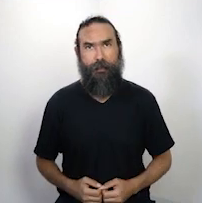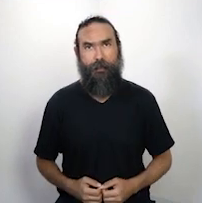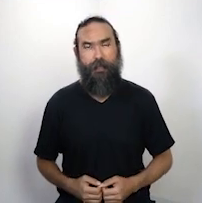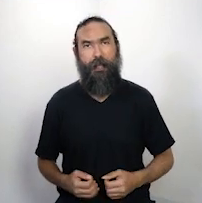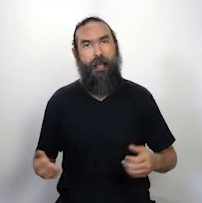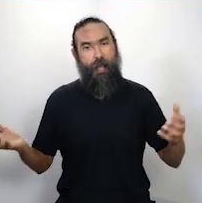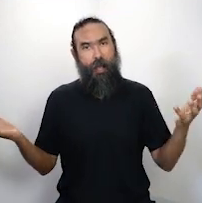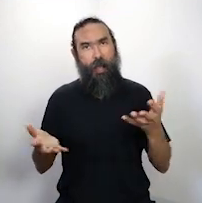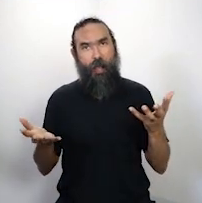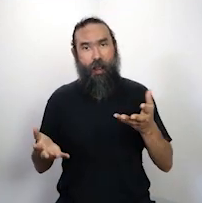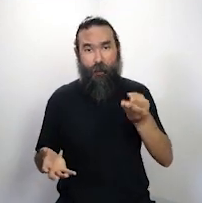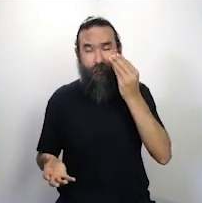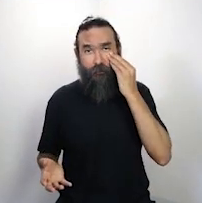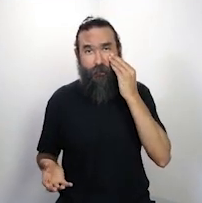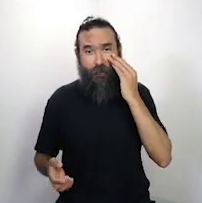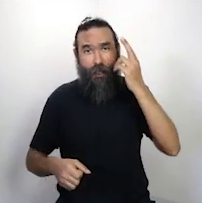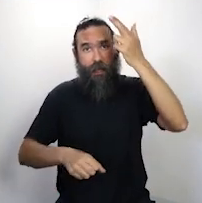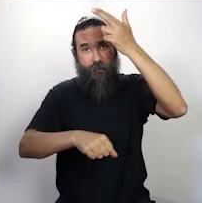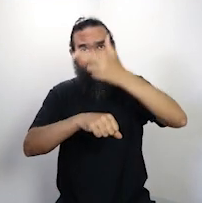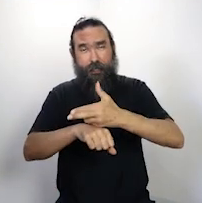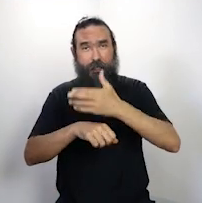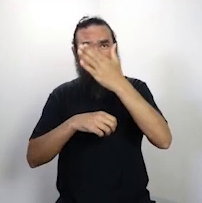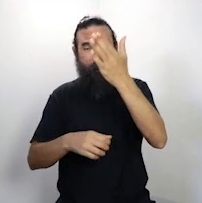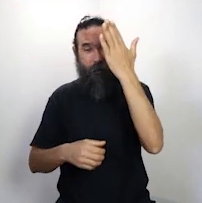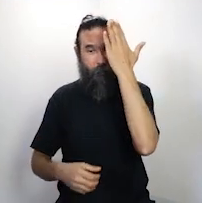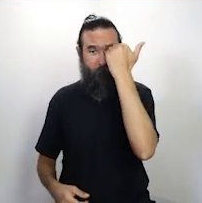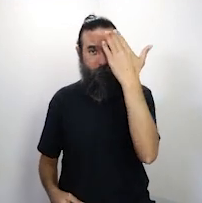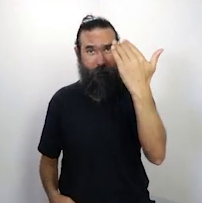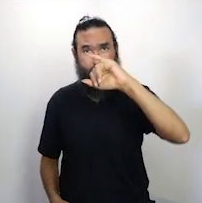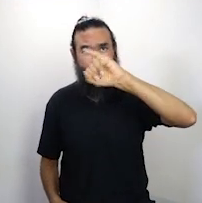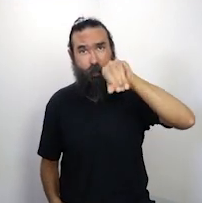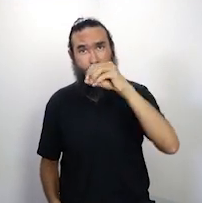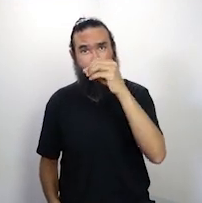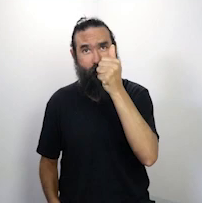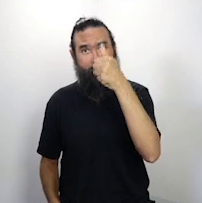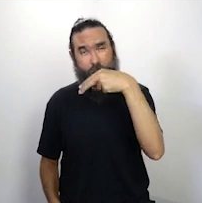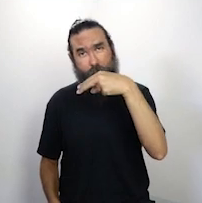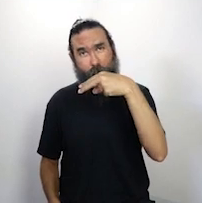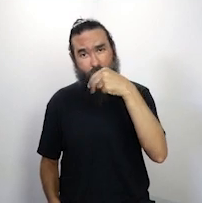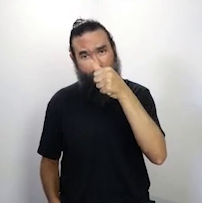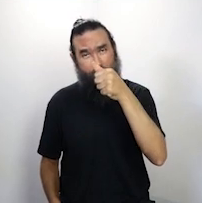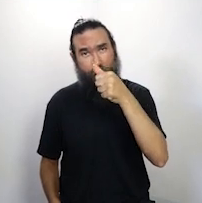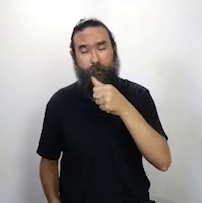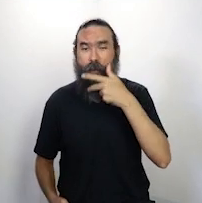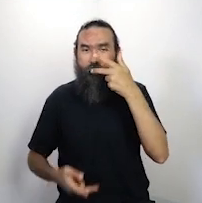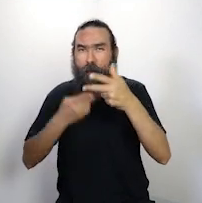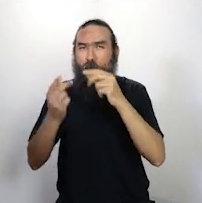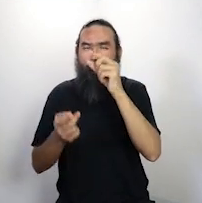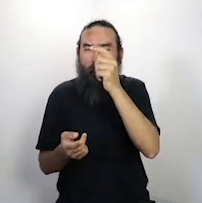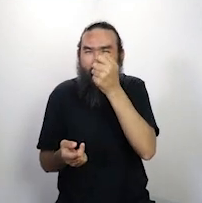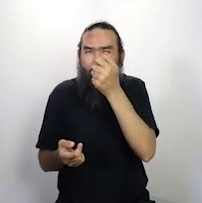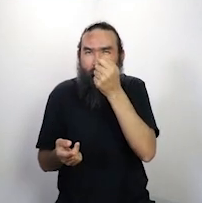A gente vai agora assistir o vídeo da Mestra Joana. Agora é para ouvir um pouquinho dela sobre o Baque Mulher.